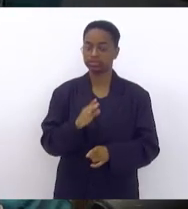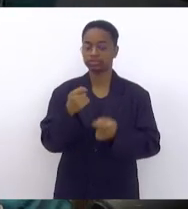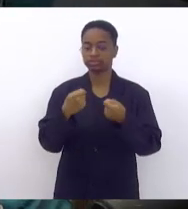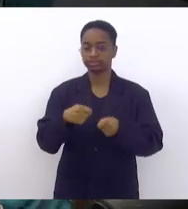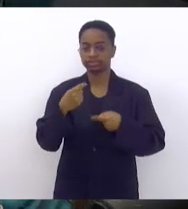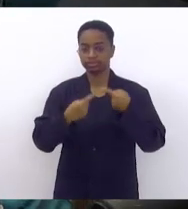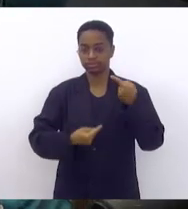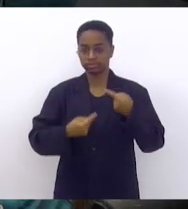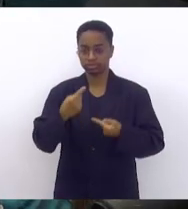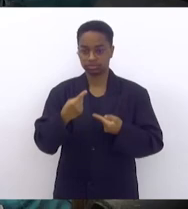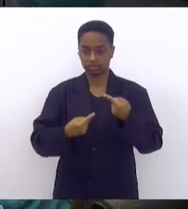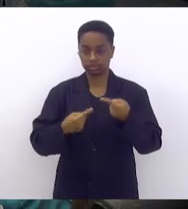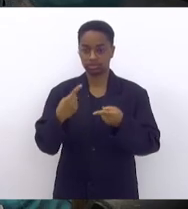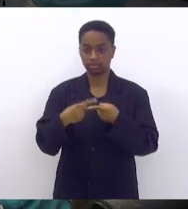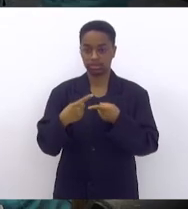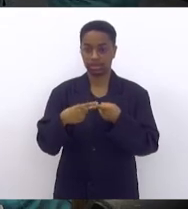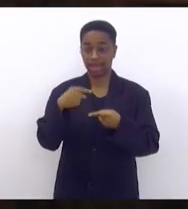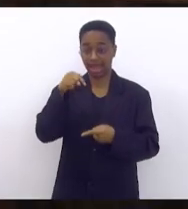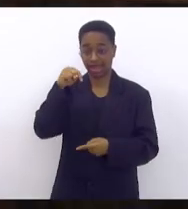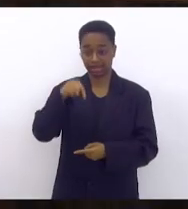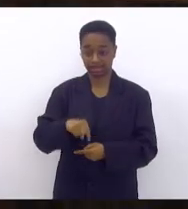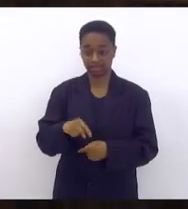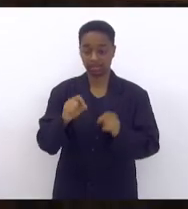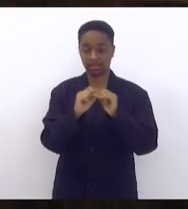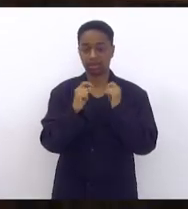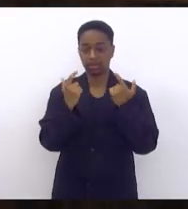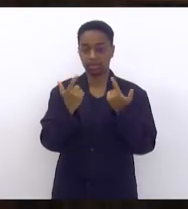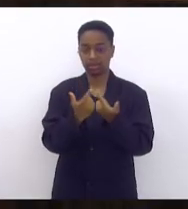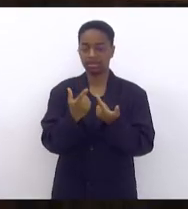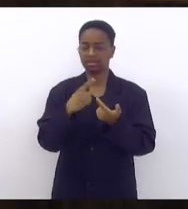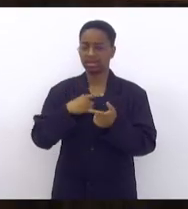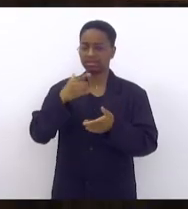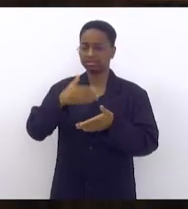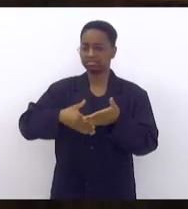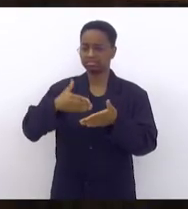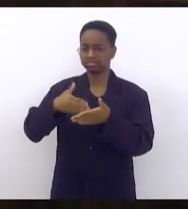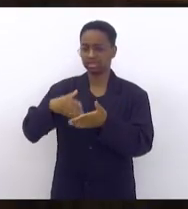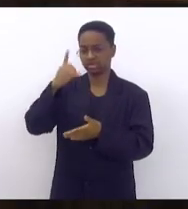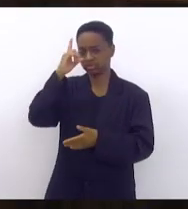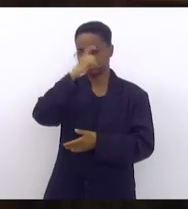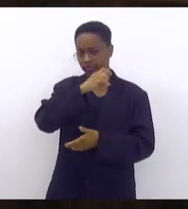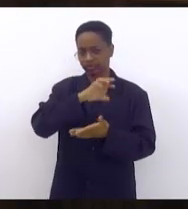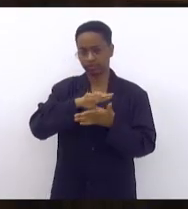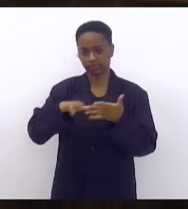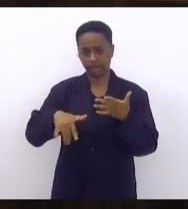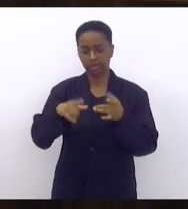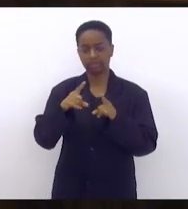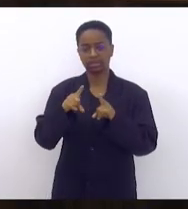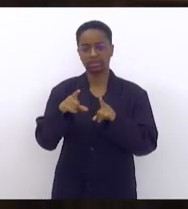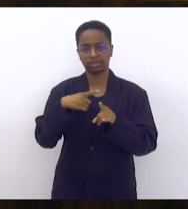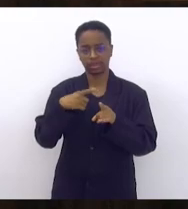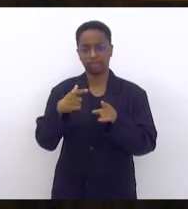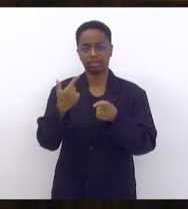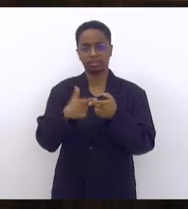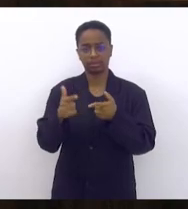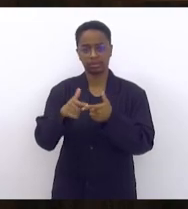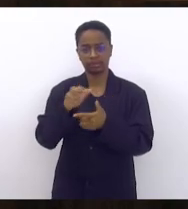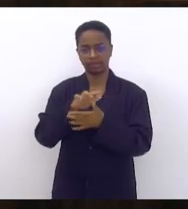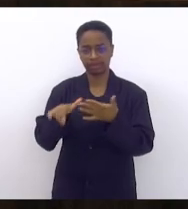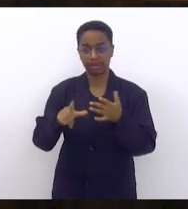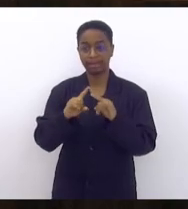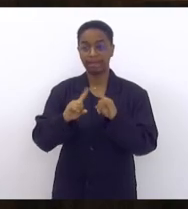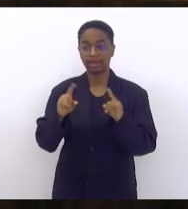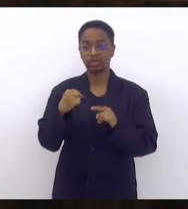porque aqui o parlamento, com todas as suas dificuldades, com todas as suas mazelas, é o poder